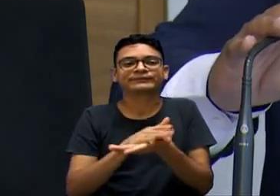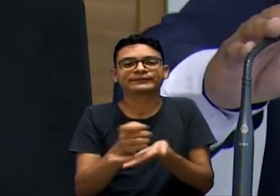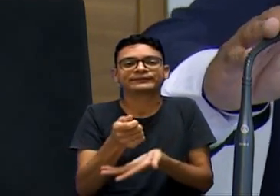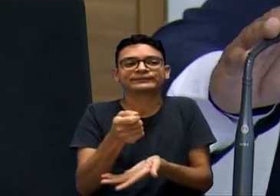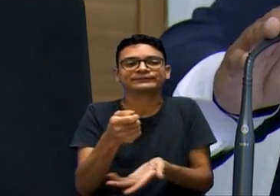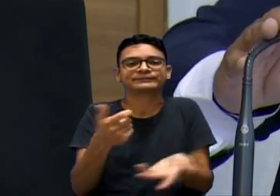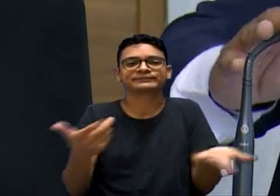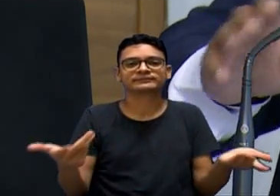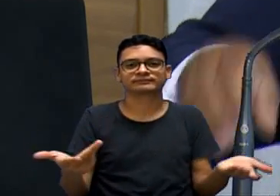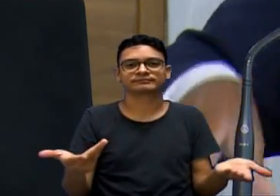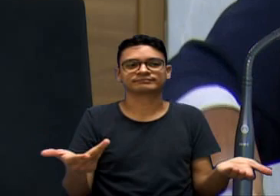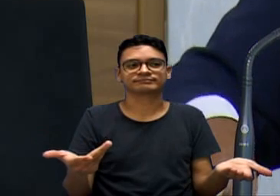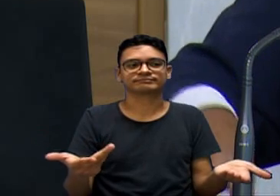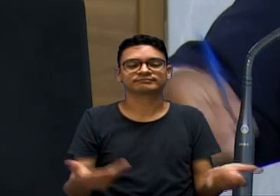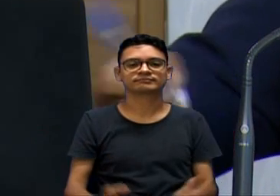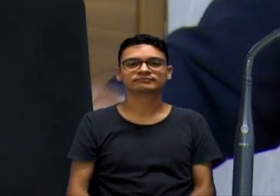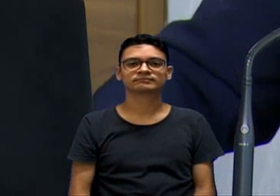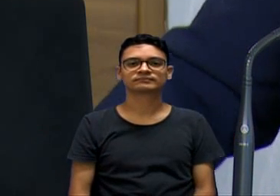né?